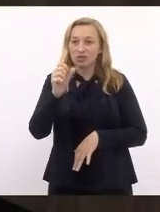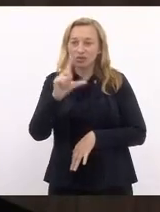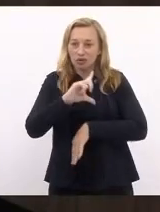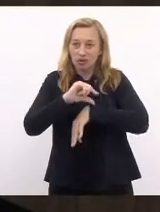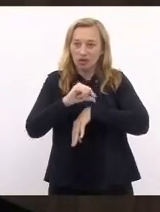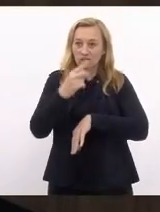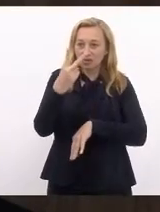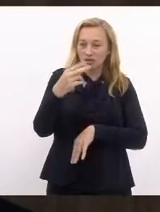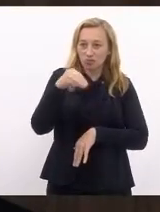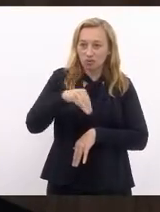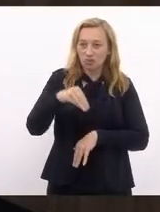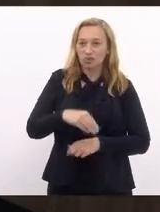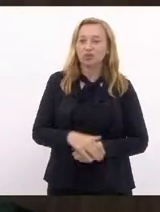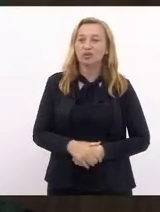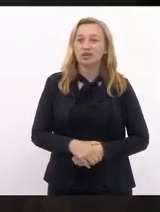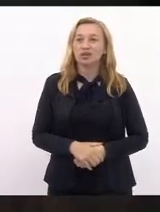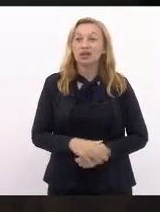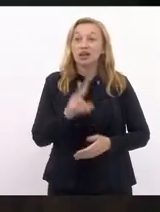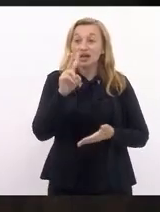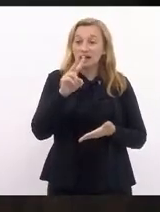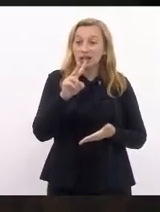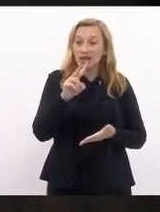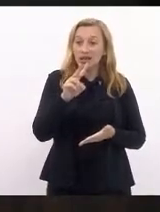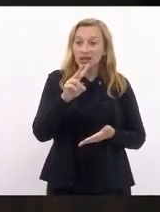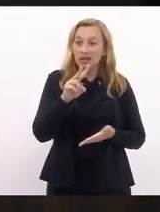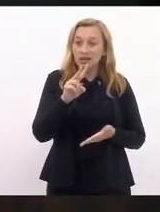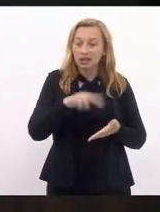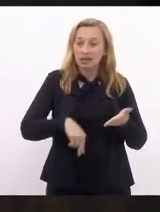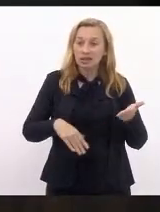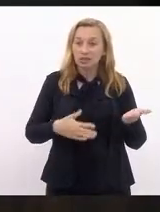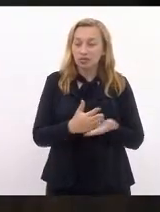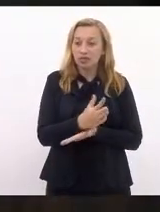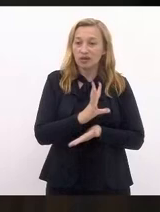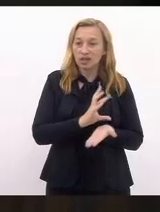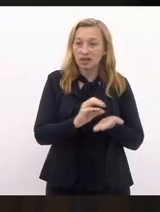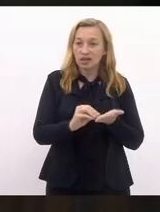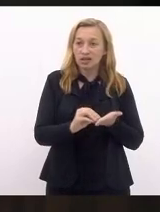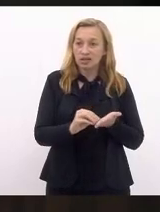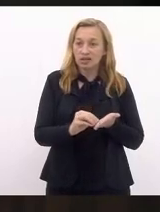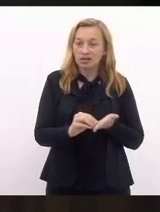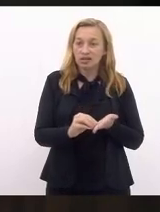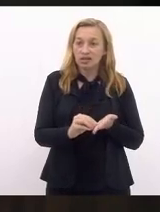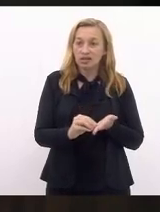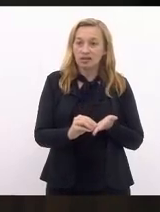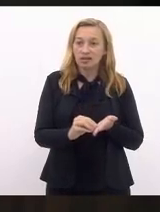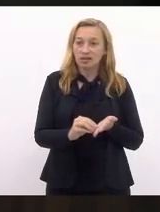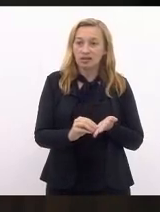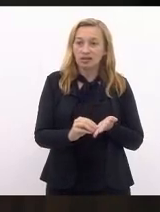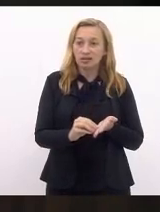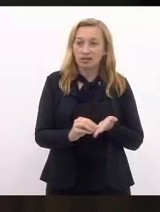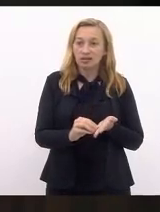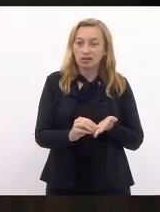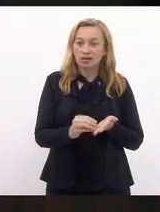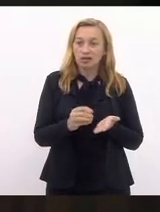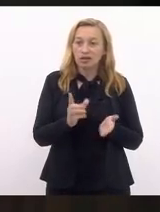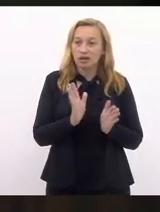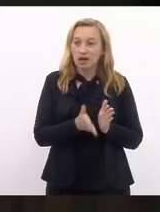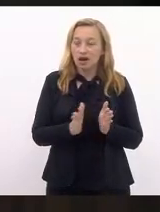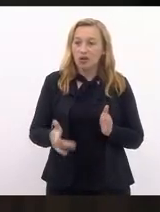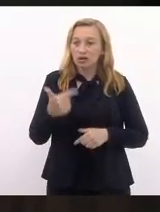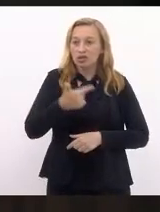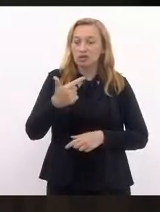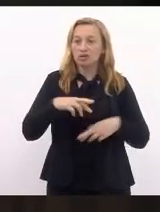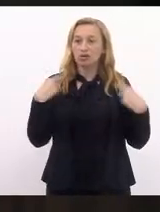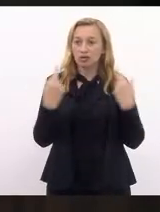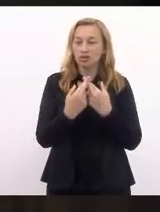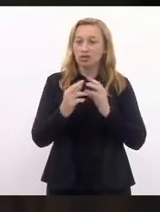18:02 e da alta passa-se é a ordem das coisas